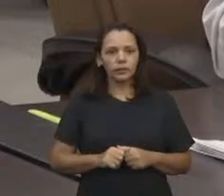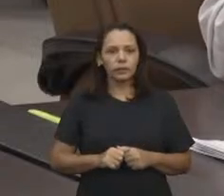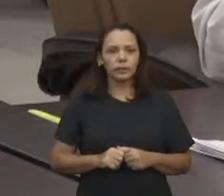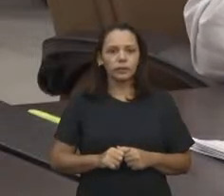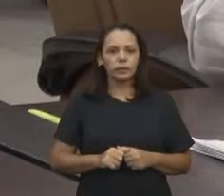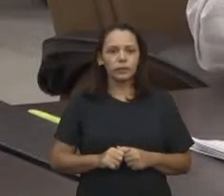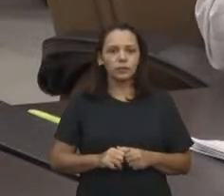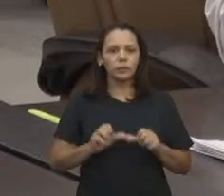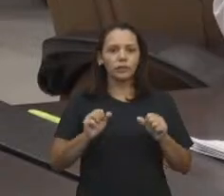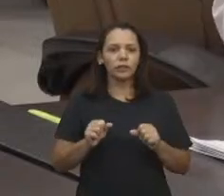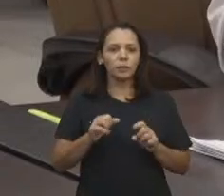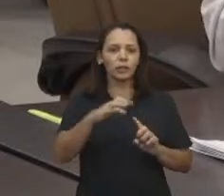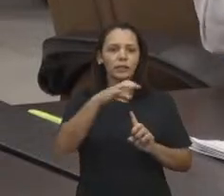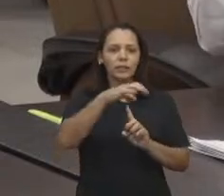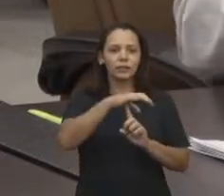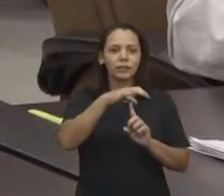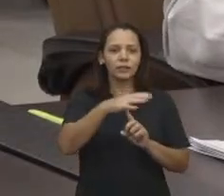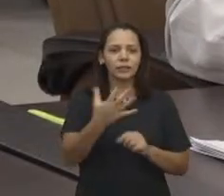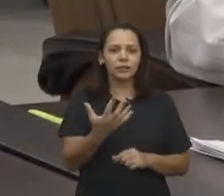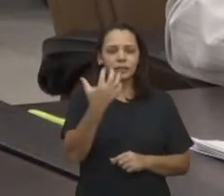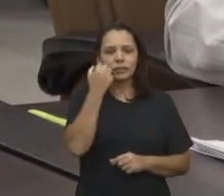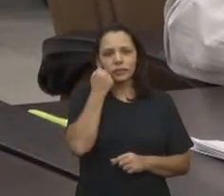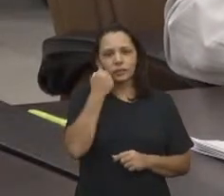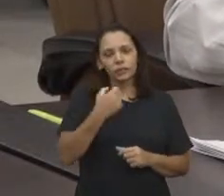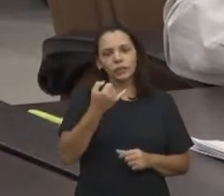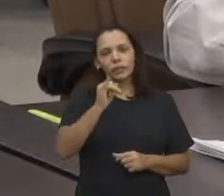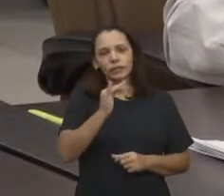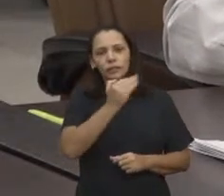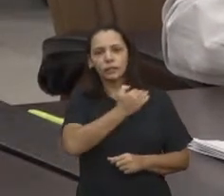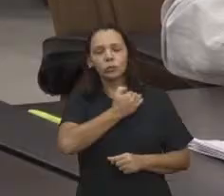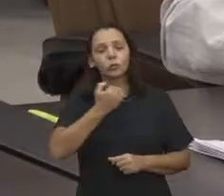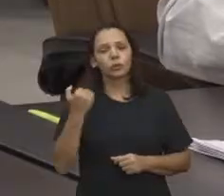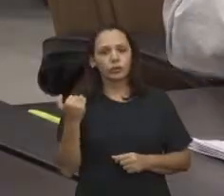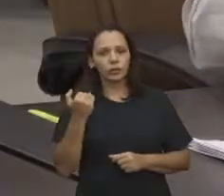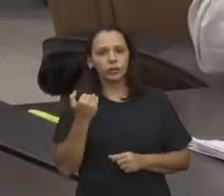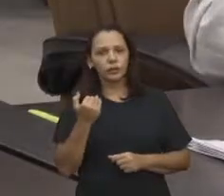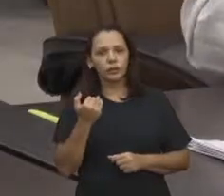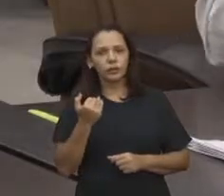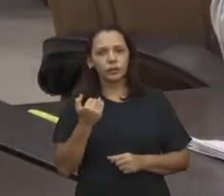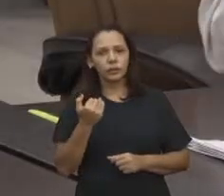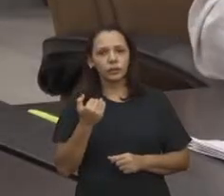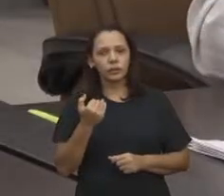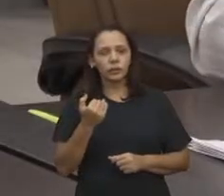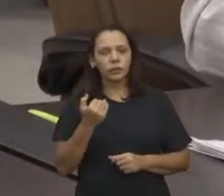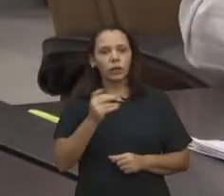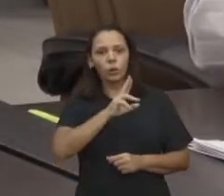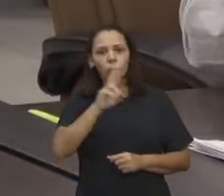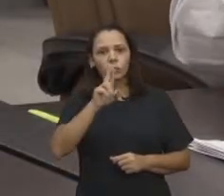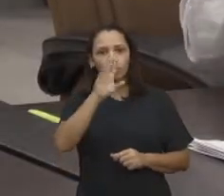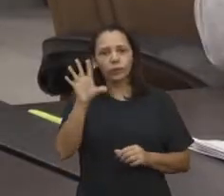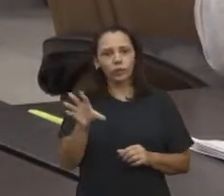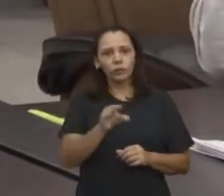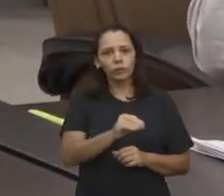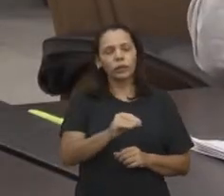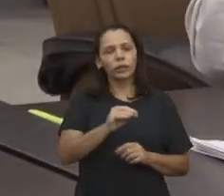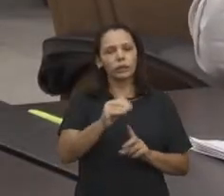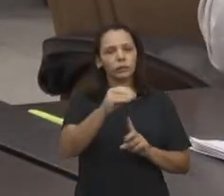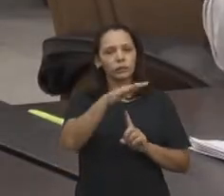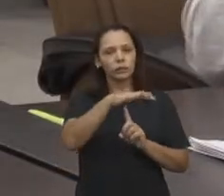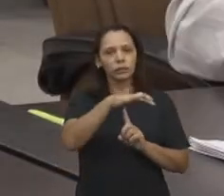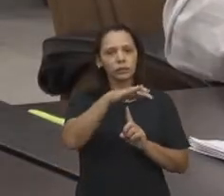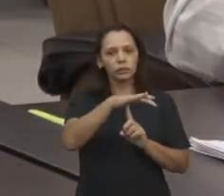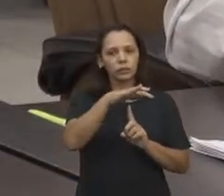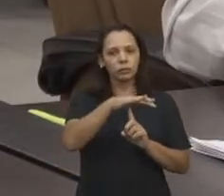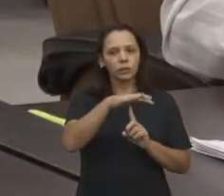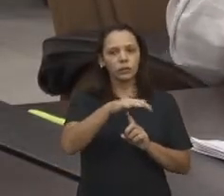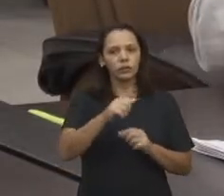Se caso ele chegar um dia a falecer, que vai falecer mesmo, não adianta, já fica a praça no nome dele para colocar uma placa, essa praça